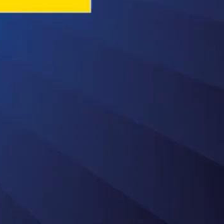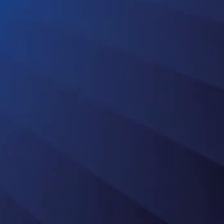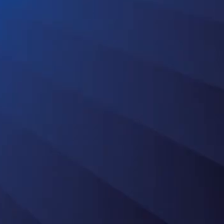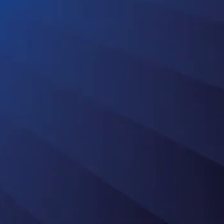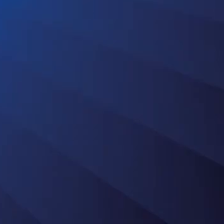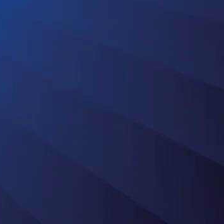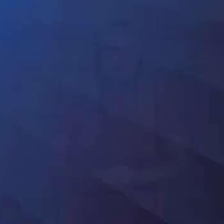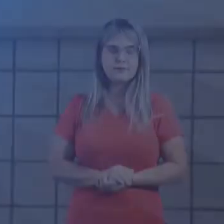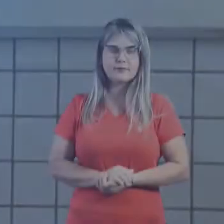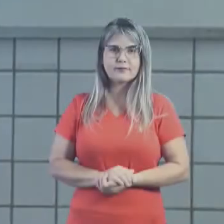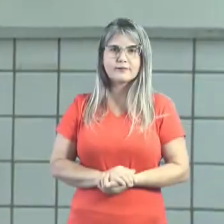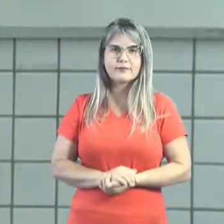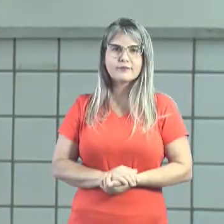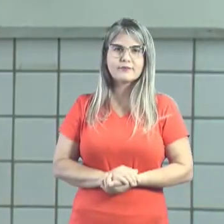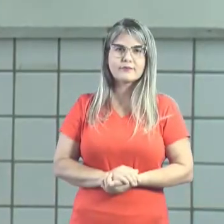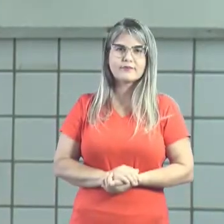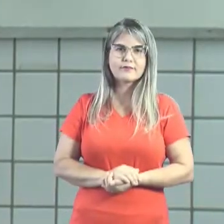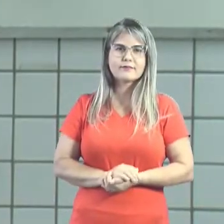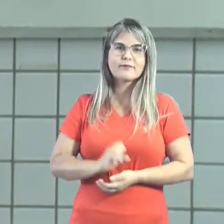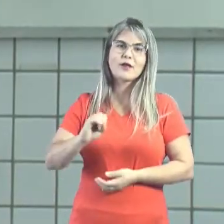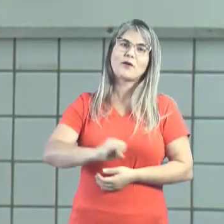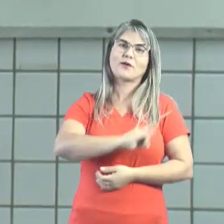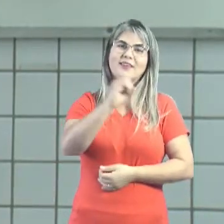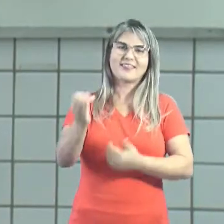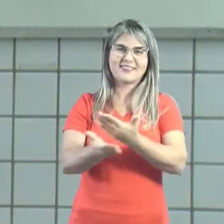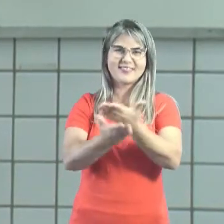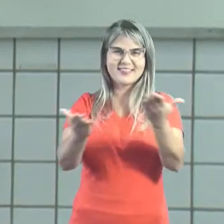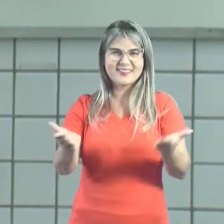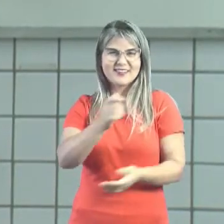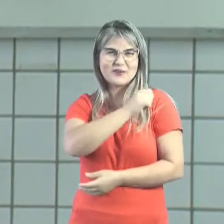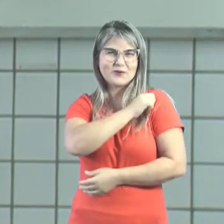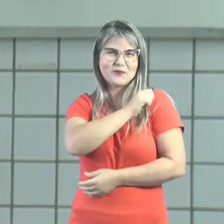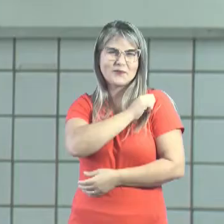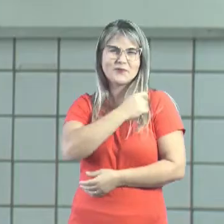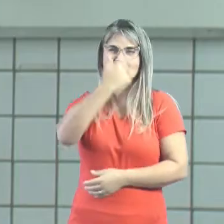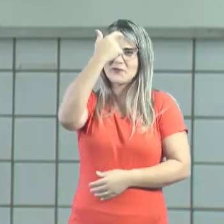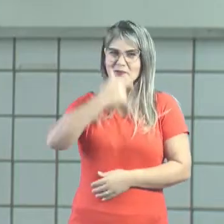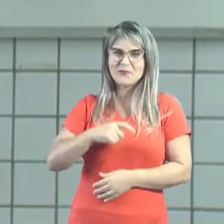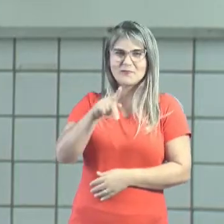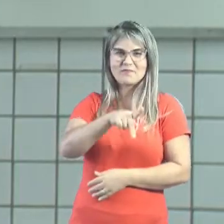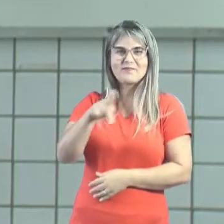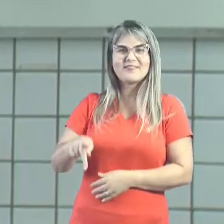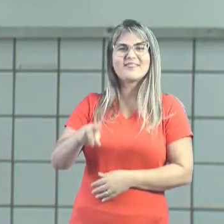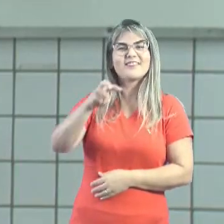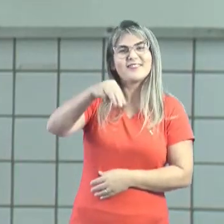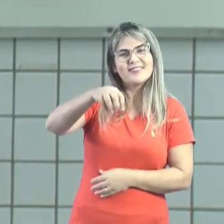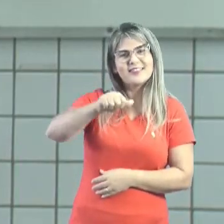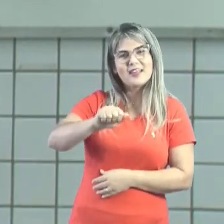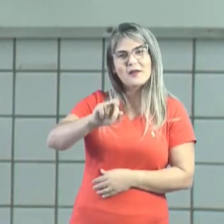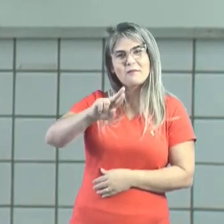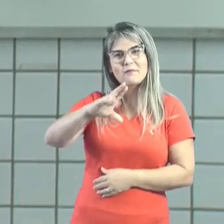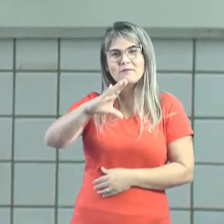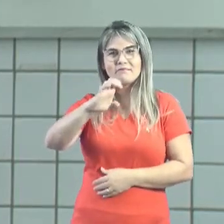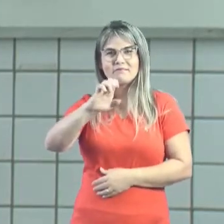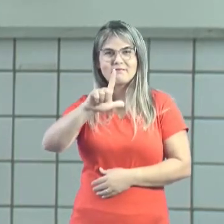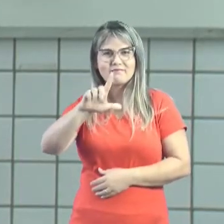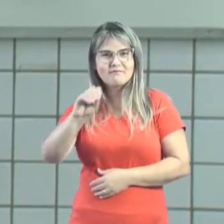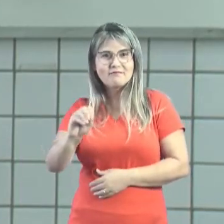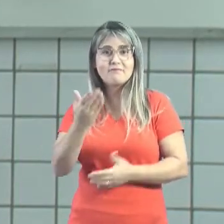Teleaula Parnamirim. Olá pessoal, professor Marcelo, nossa aula para o sexto